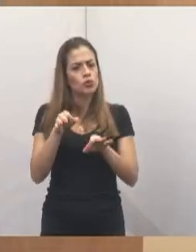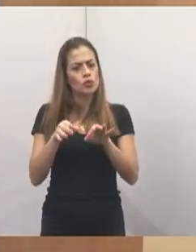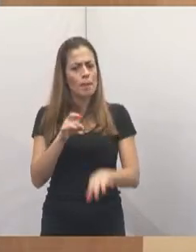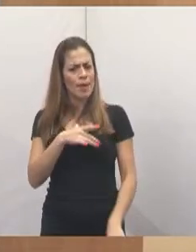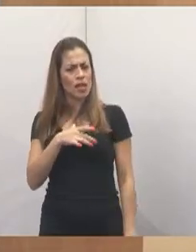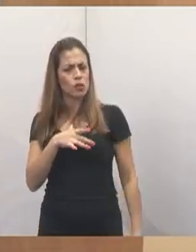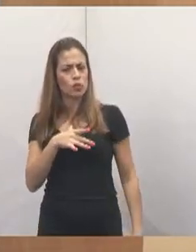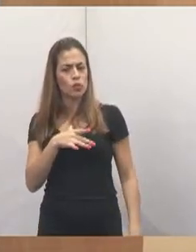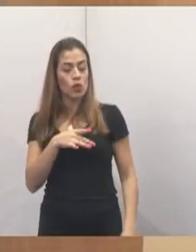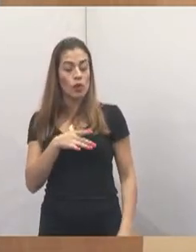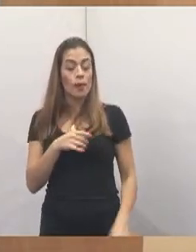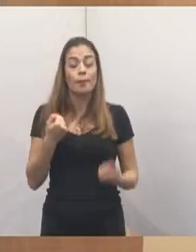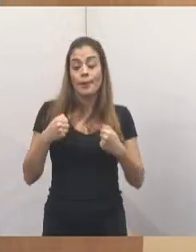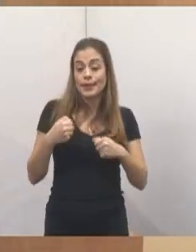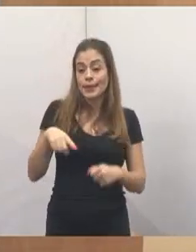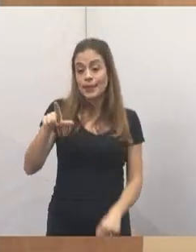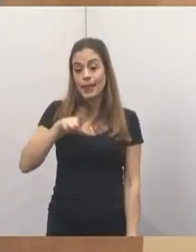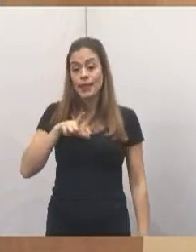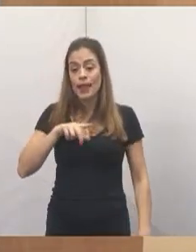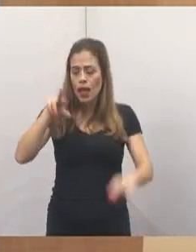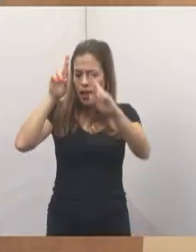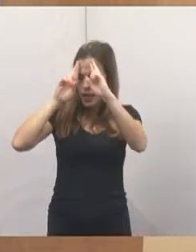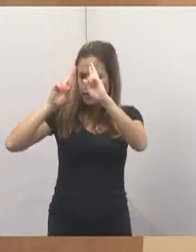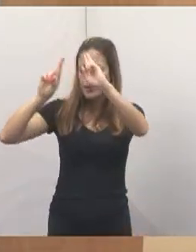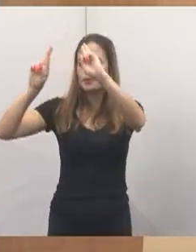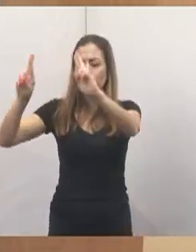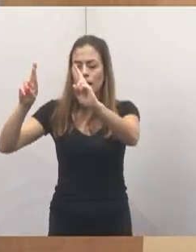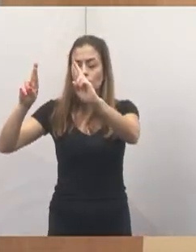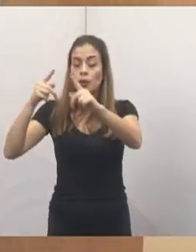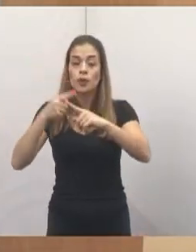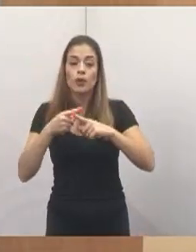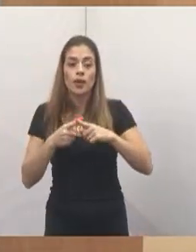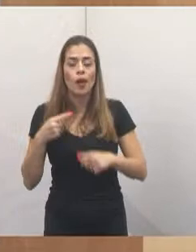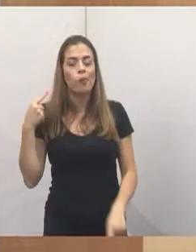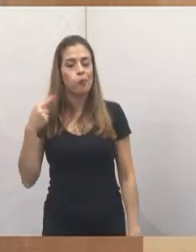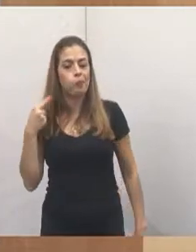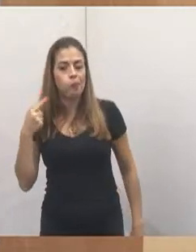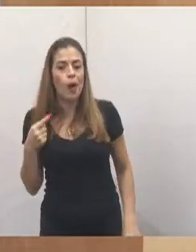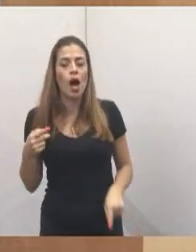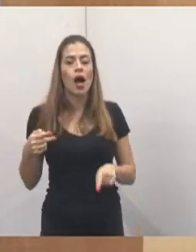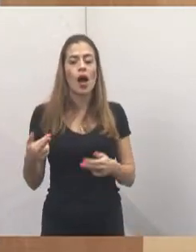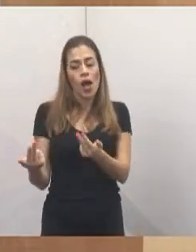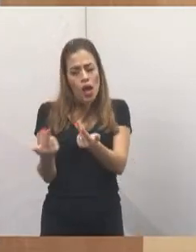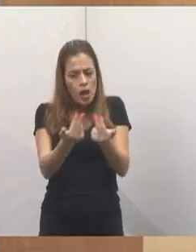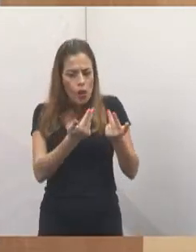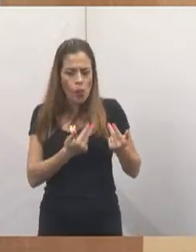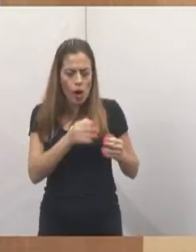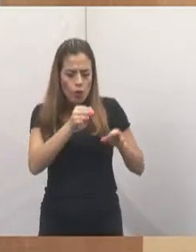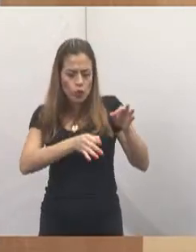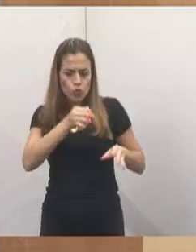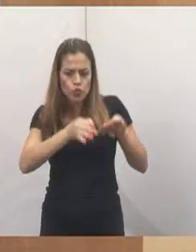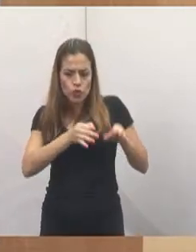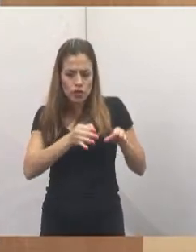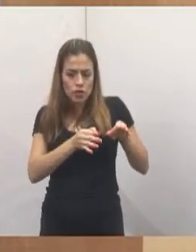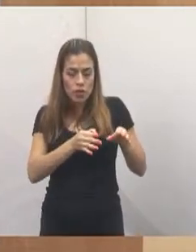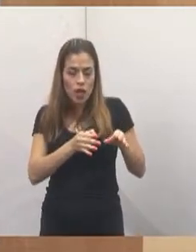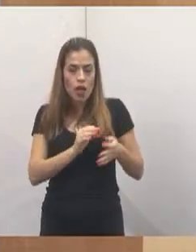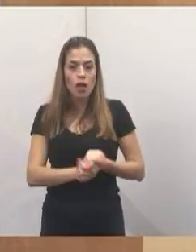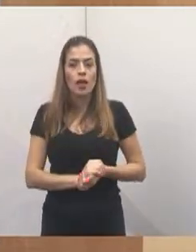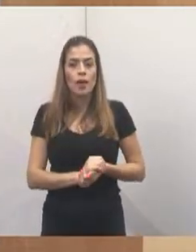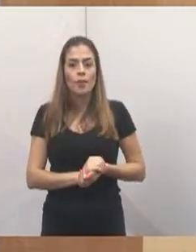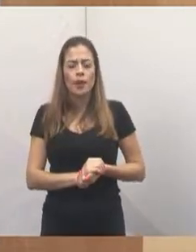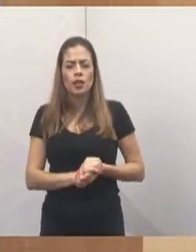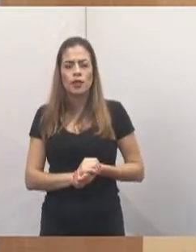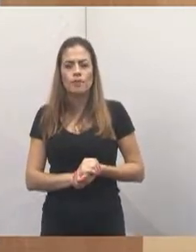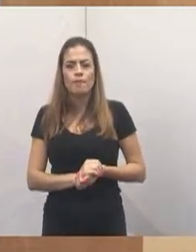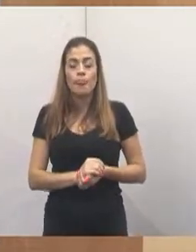mas o advogado tem igual valor ao juiz, Não cabe nenhuma distinção, porque a justiça é feita pela